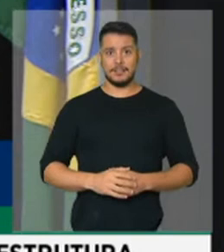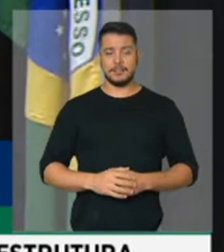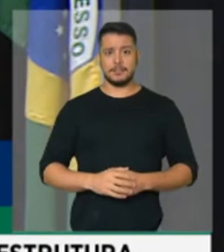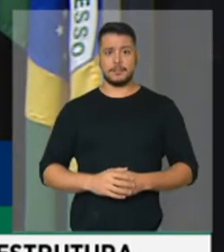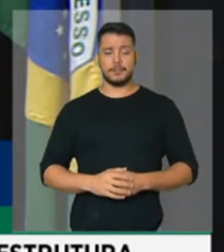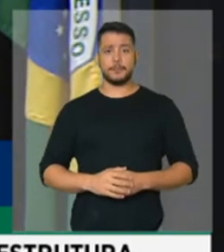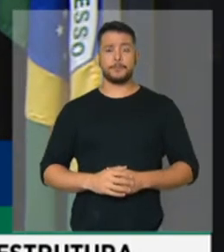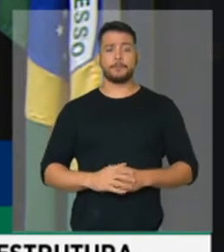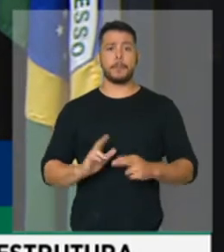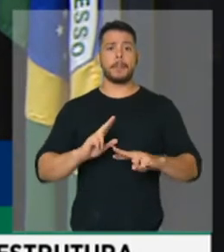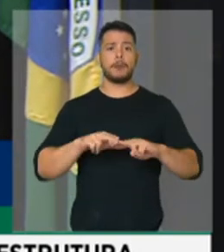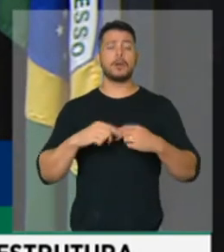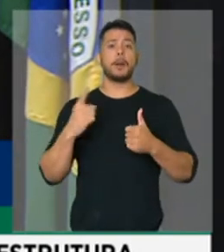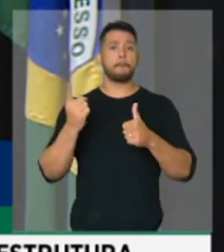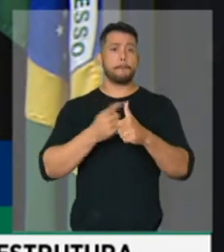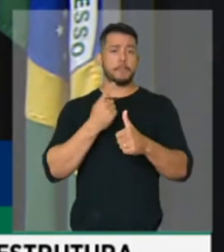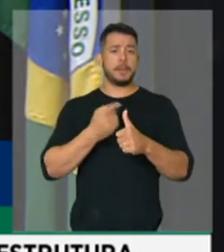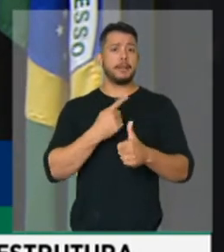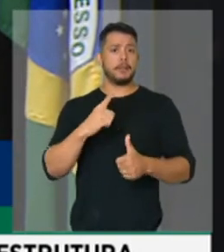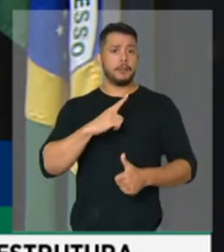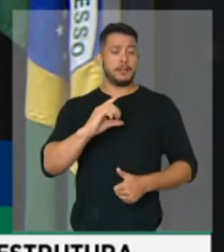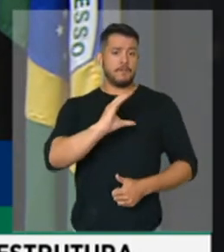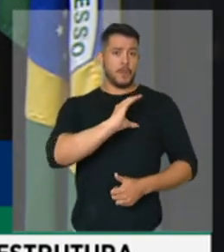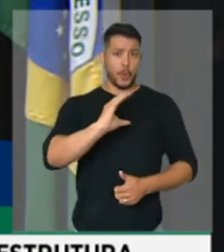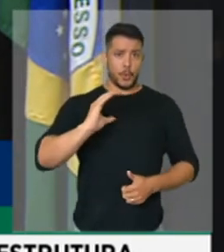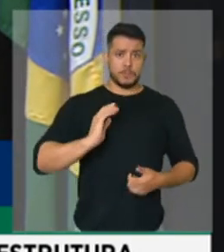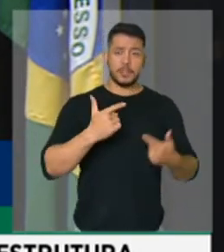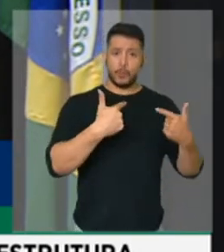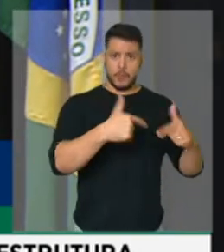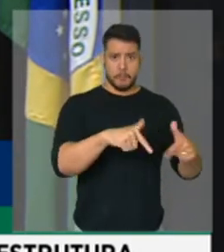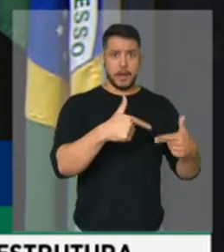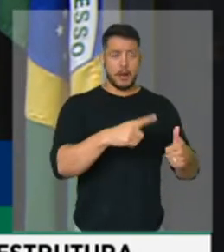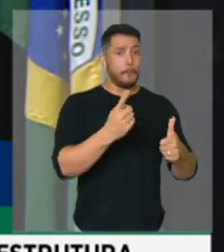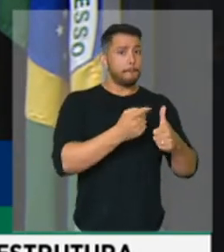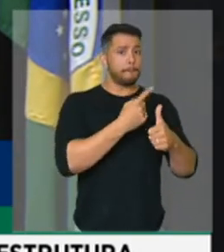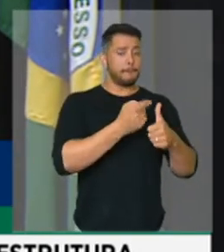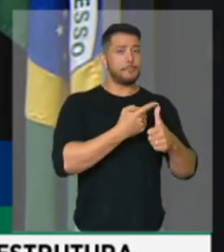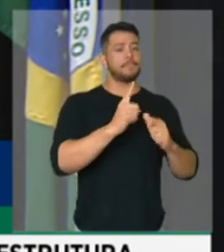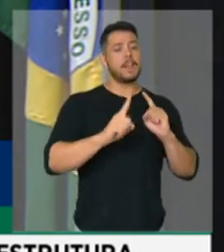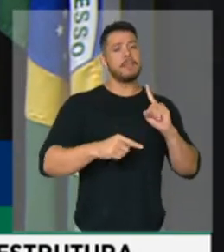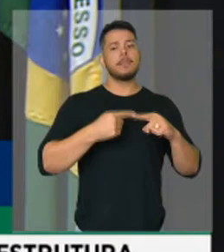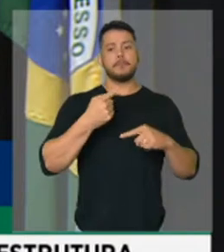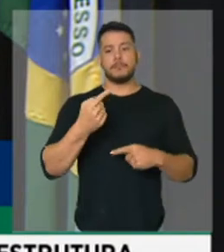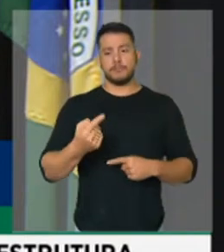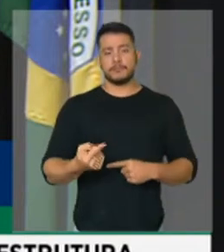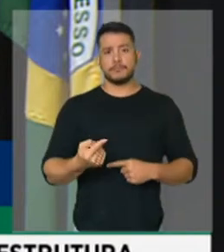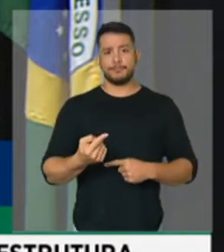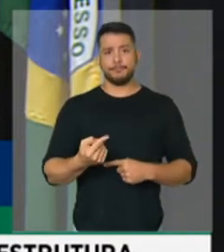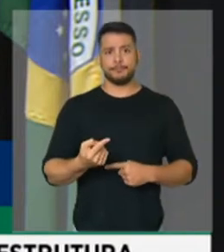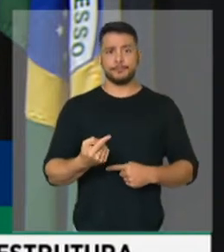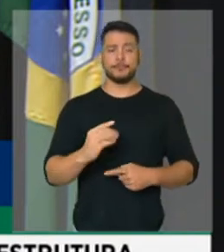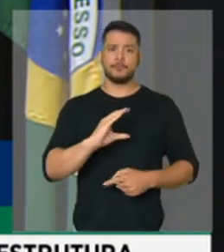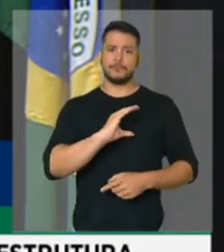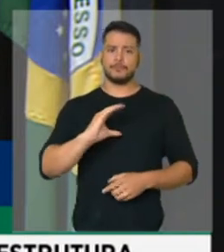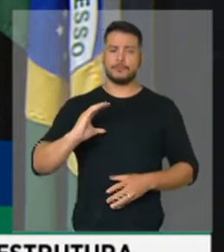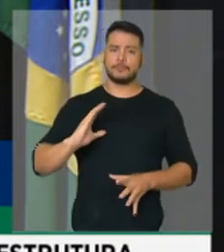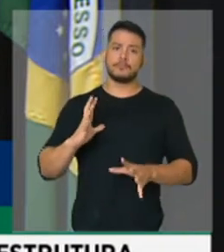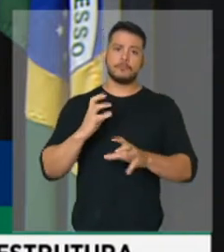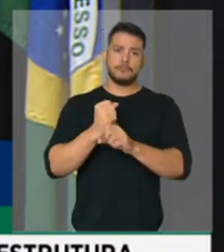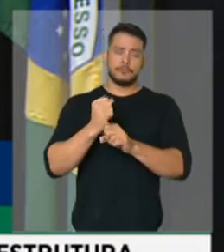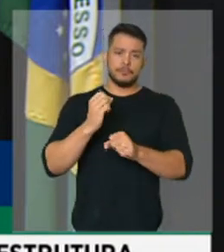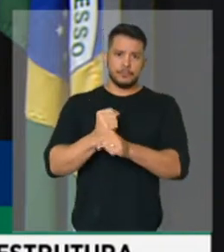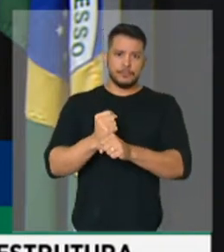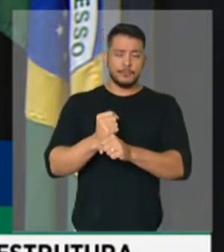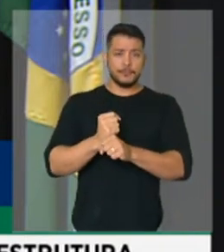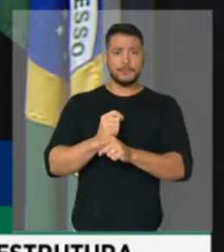distribuída à CETASP, a Comissão de Trabalho, tá certo? E depois, como era usual, a Comissão de Finanças, Constituição